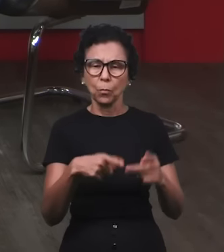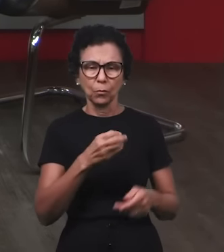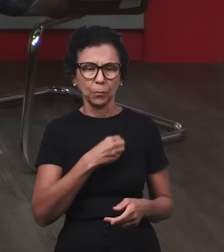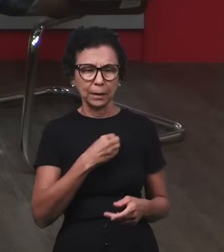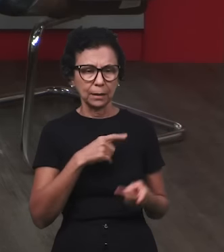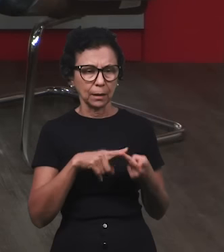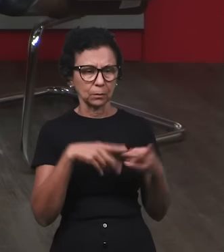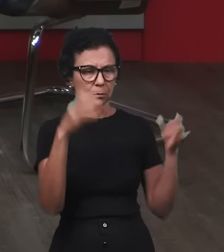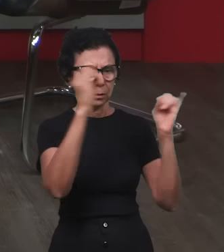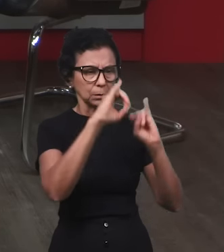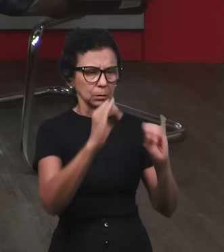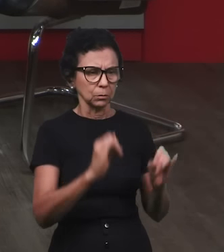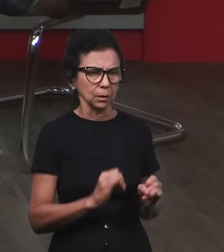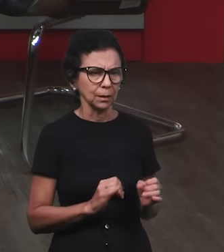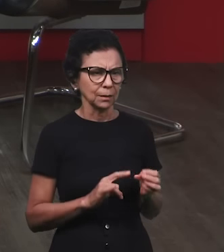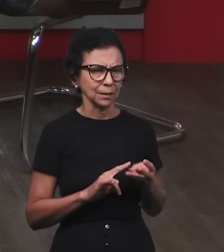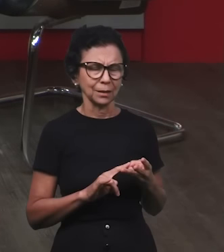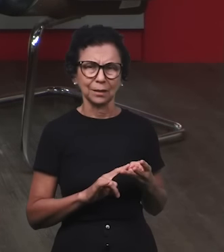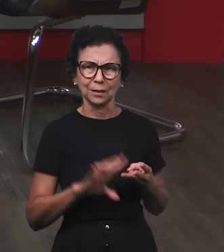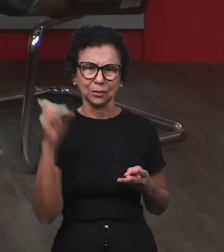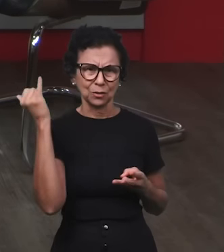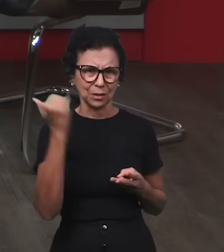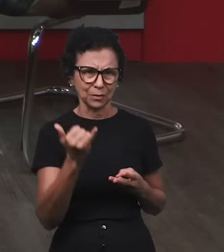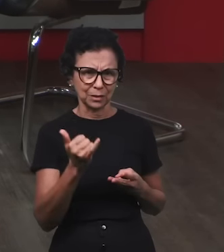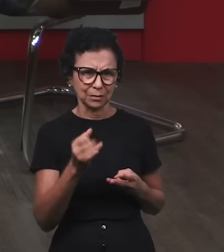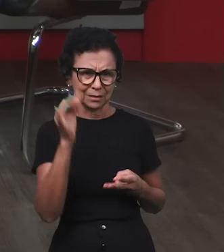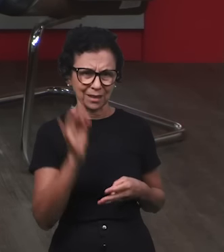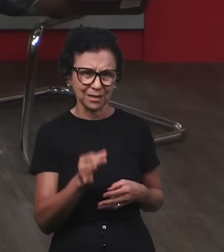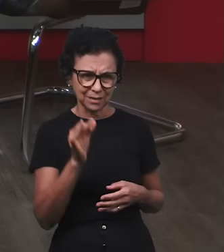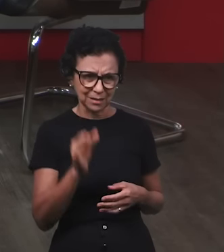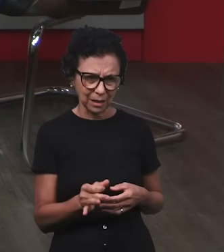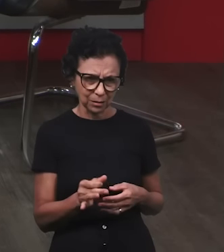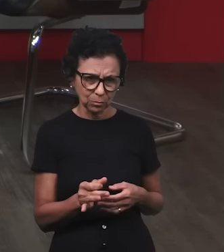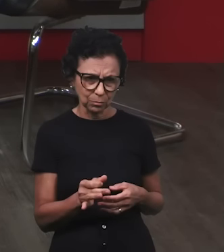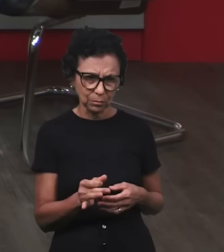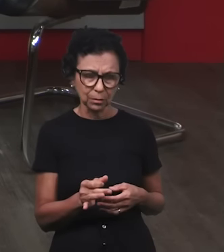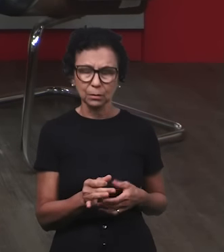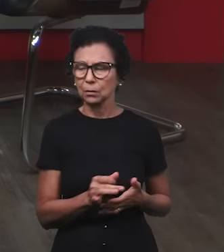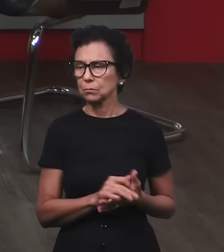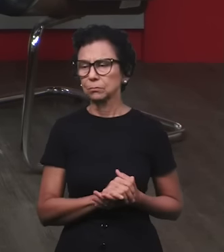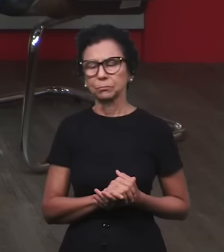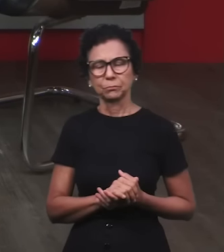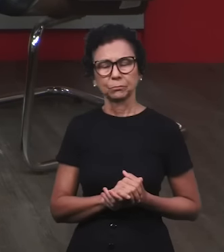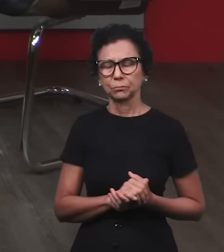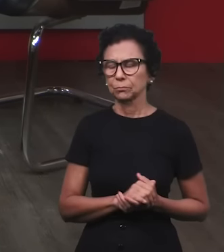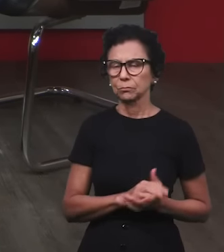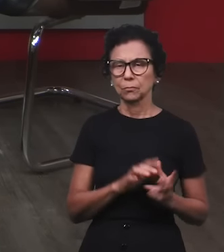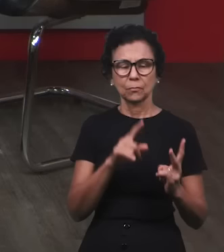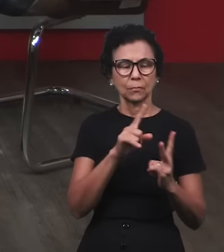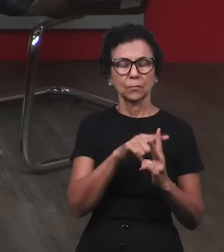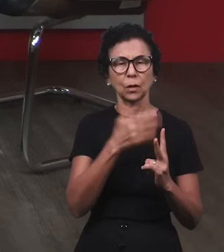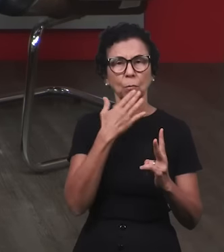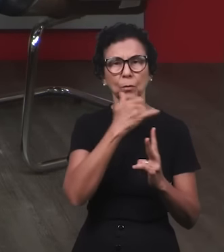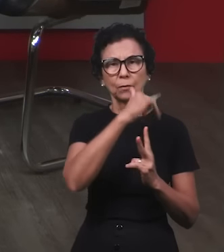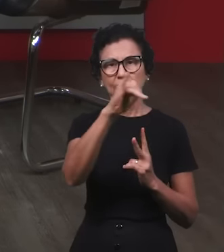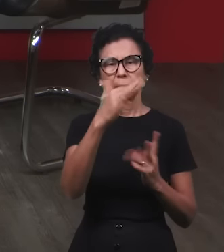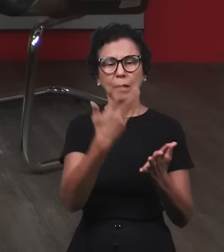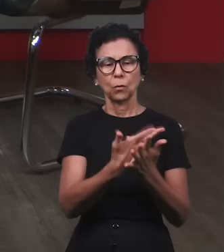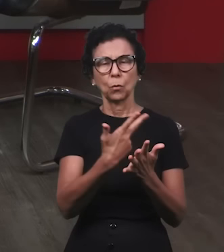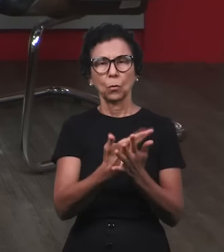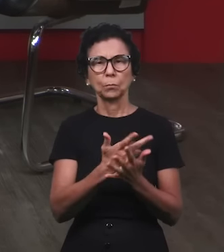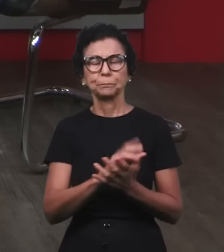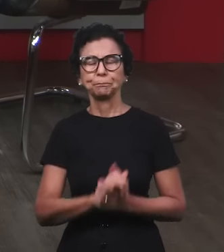idolatria, e Deus está falando que está tudo certo, isso aí não está, pelo retrospecto, isso nunca deu